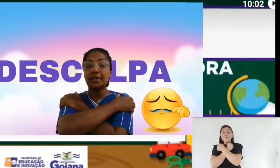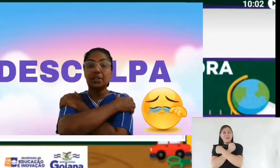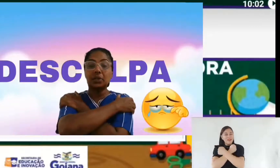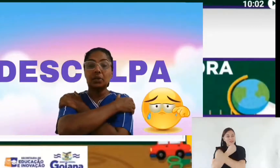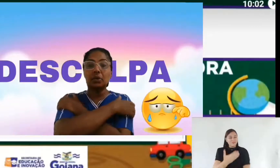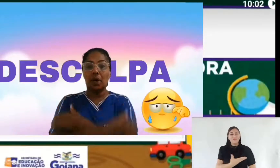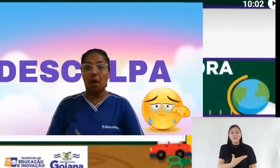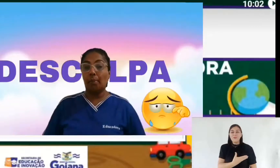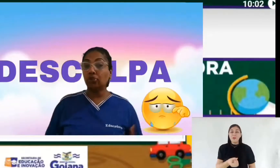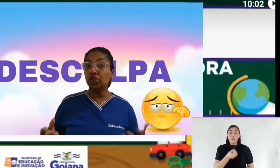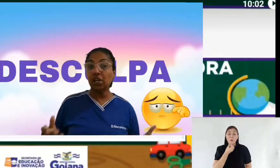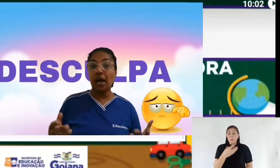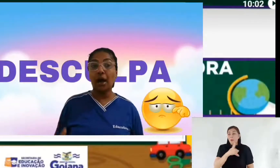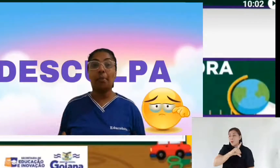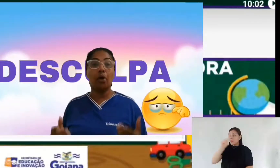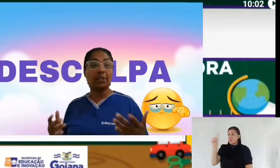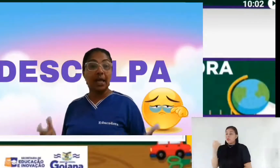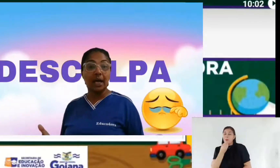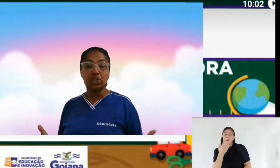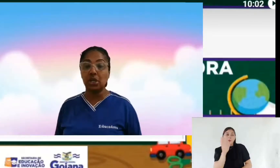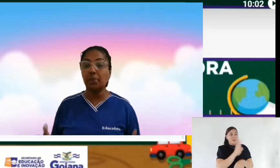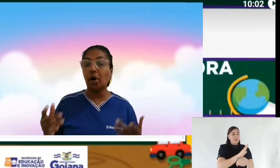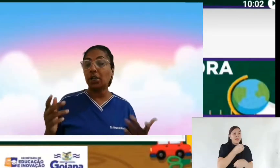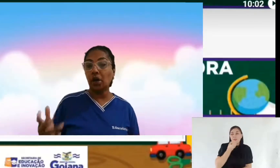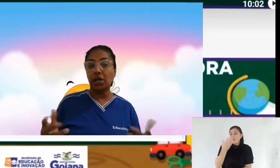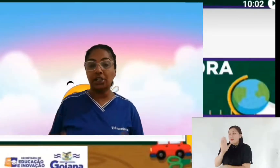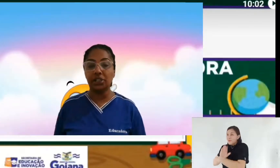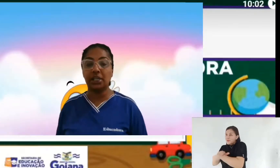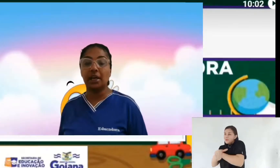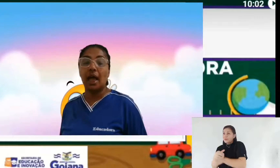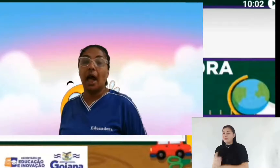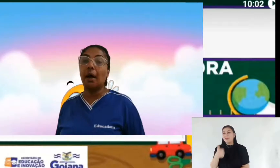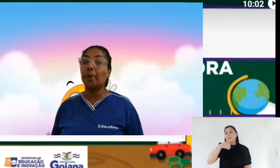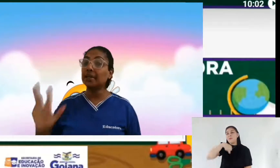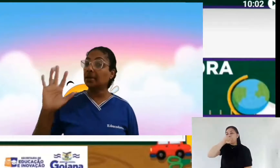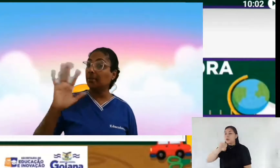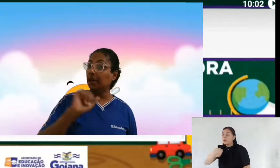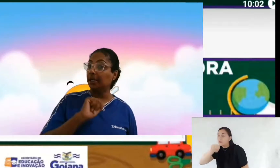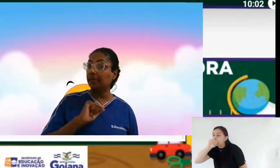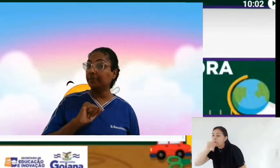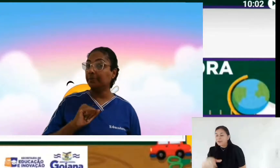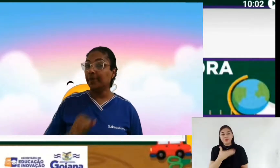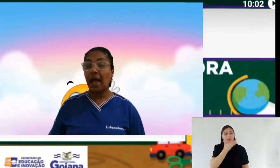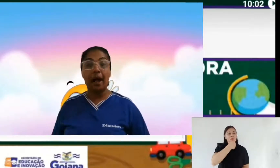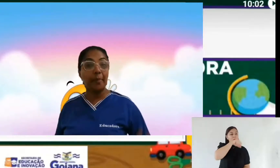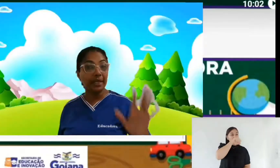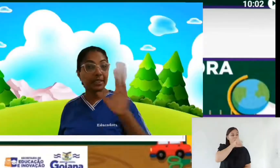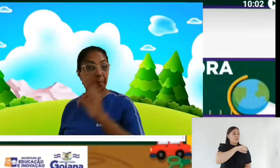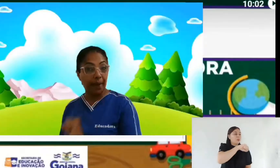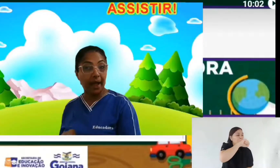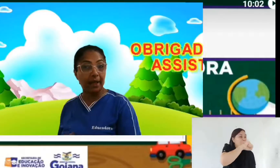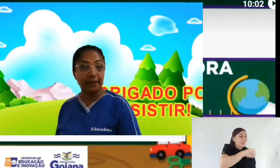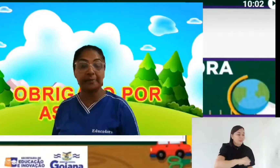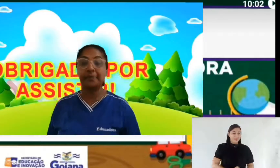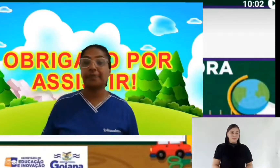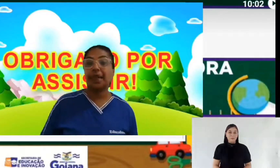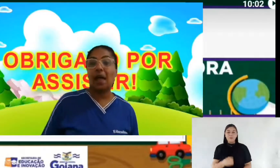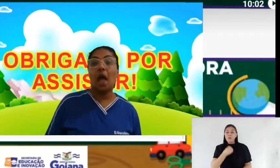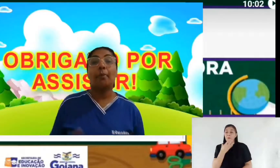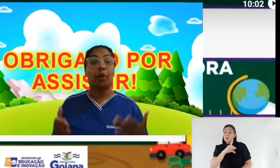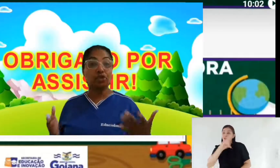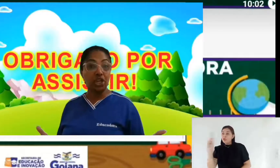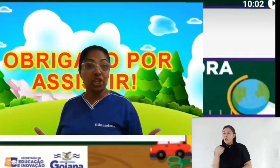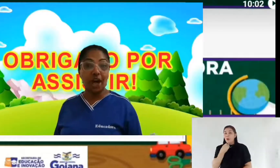abraço Bom dia, boa tarde, boa noite, abenço a mãe, abenço a pai